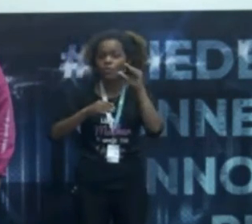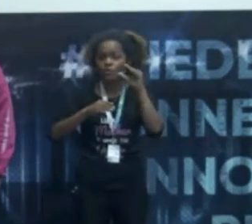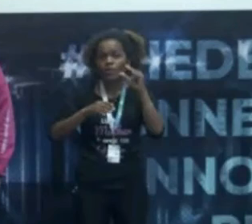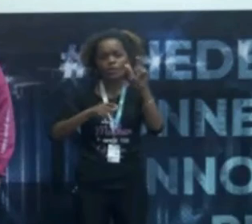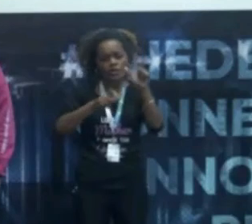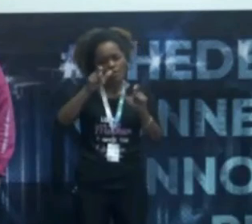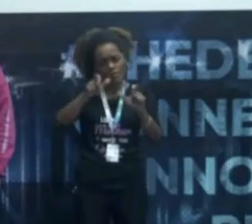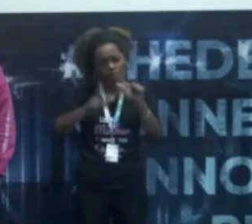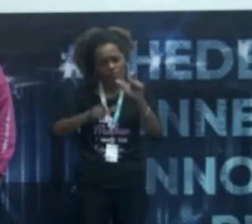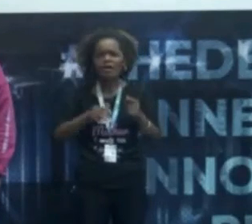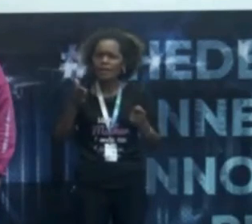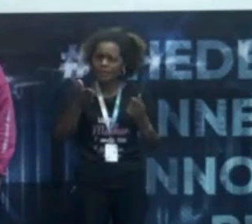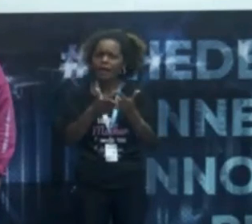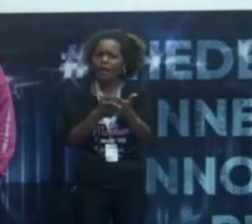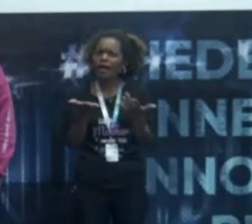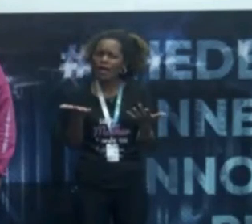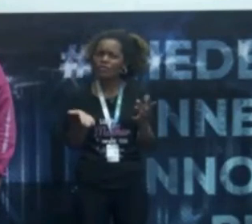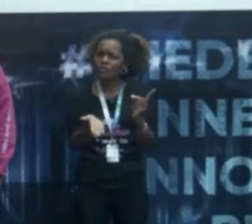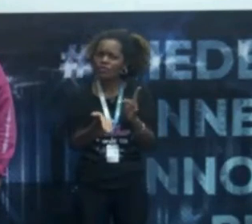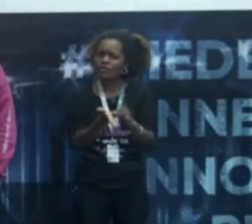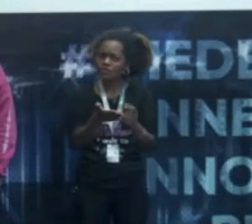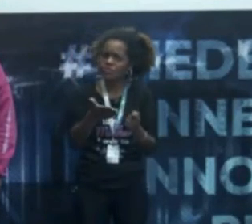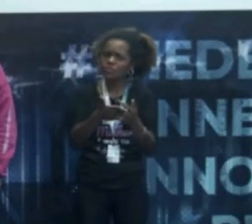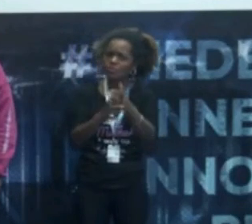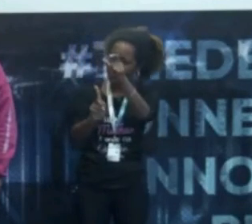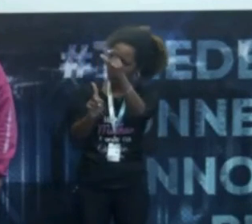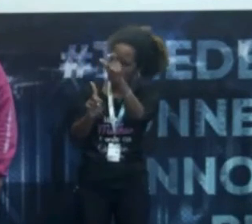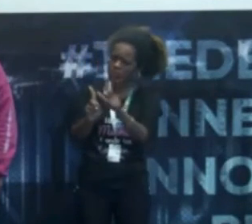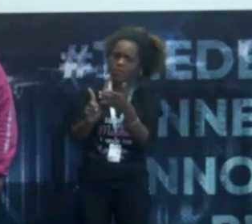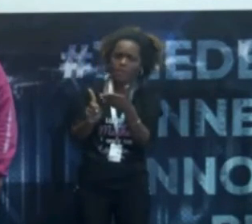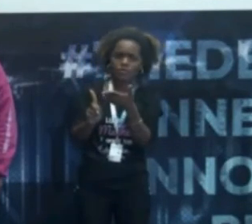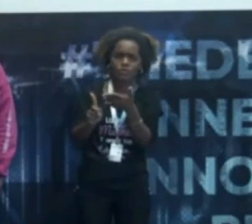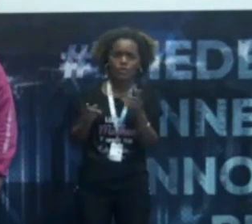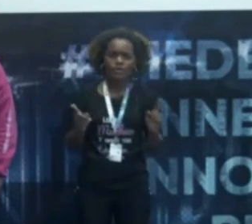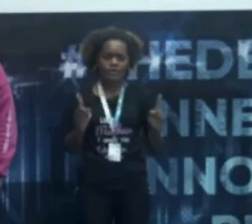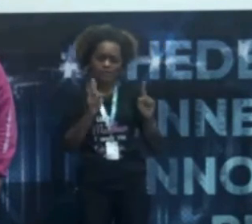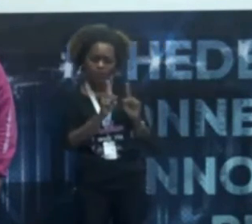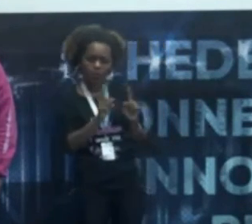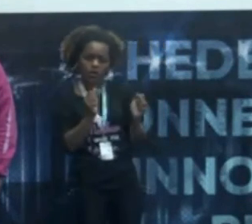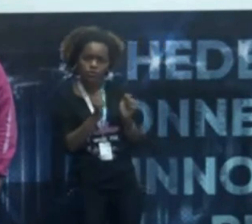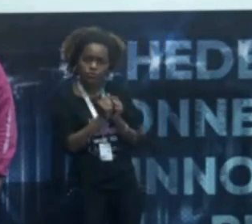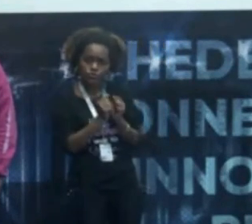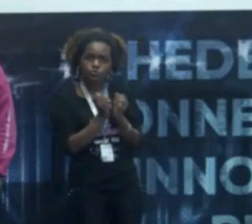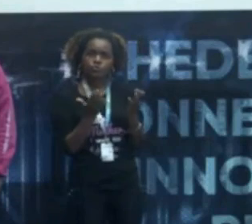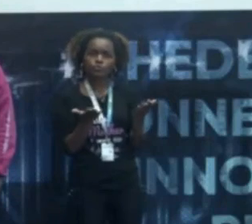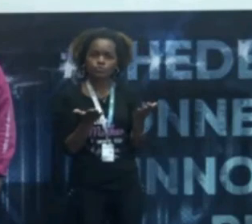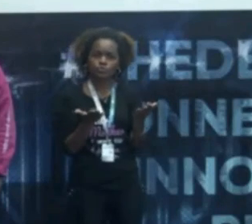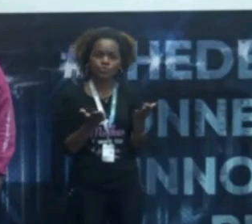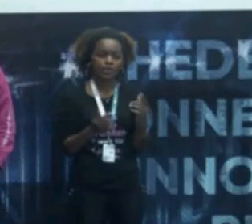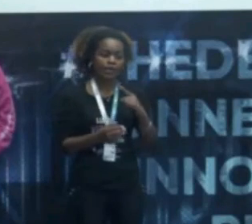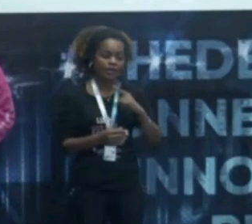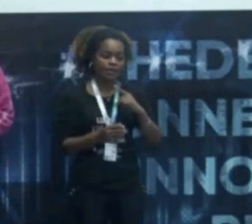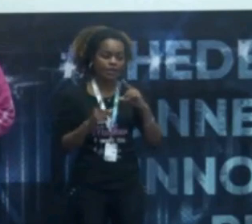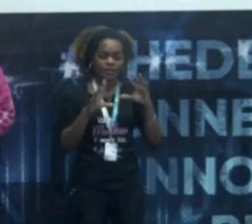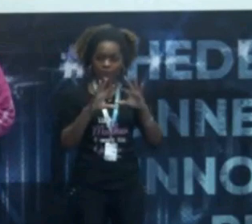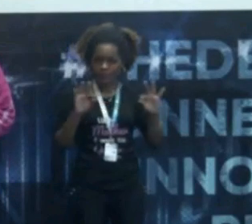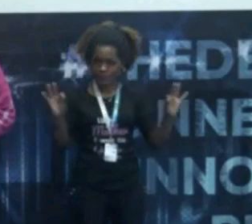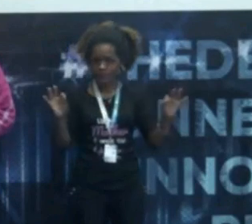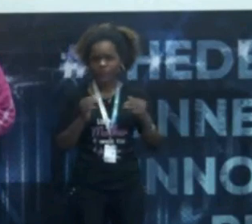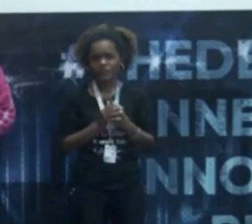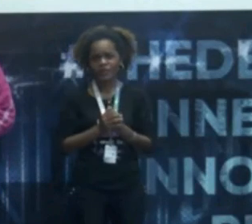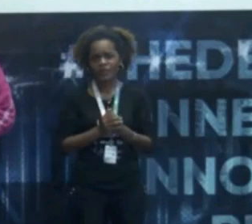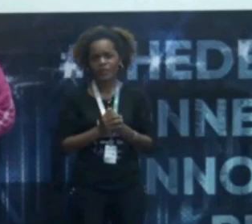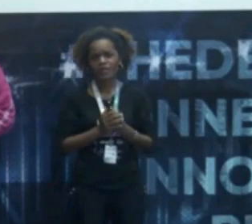paga uma pessoa que vai ser um par, né? Dentro do TI a gente tem um termo que é o par programming, que